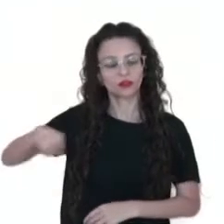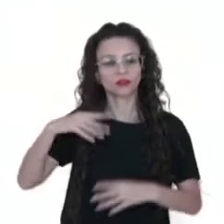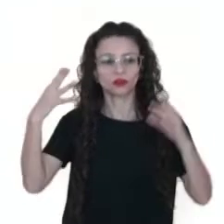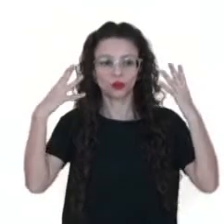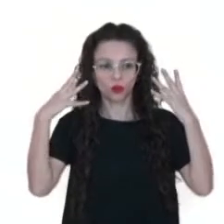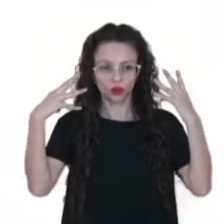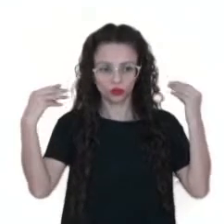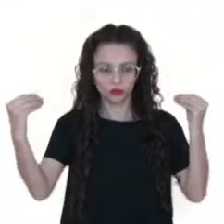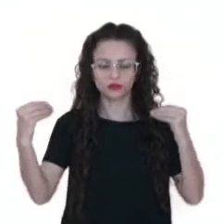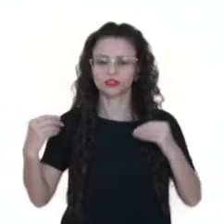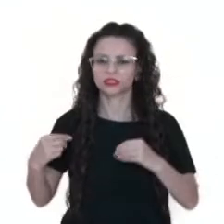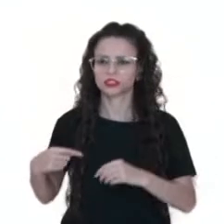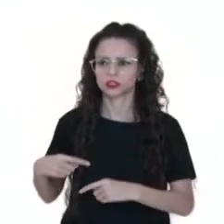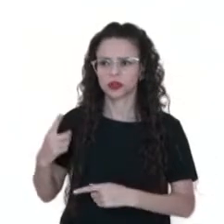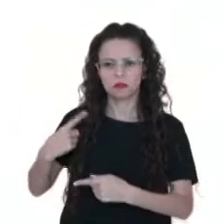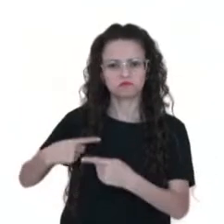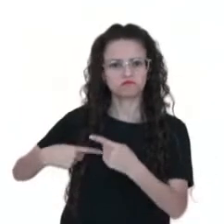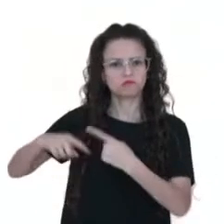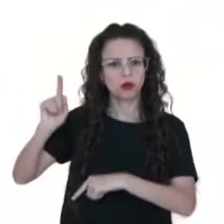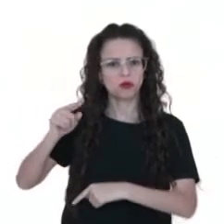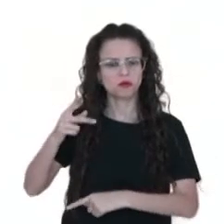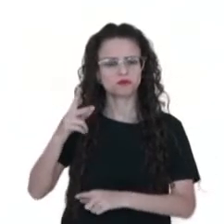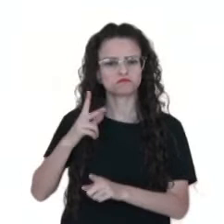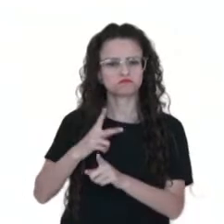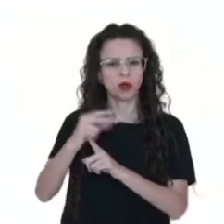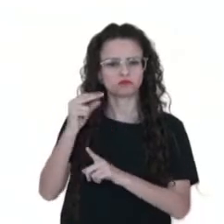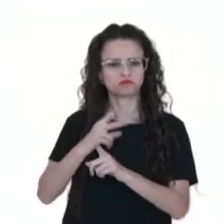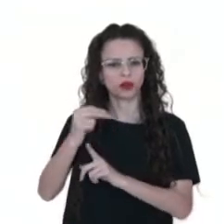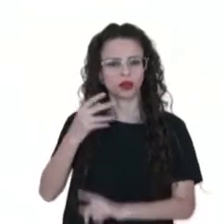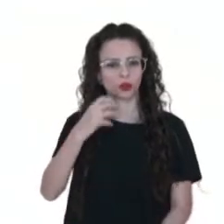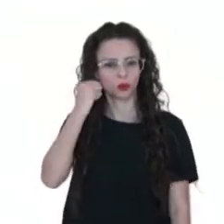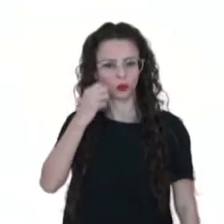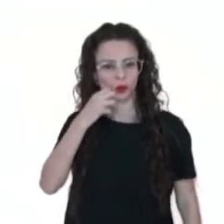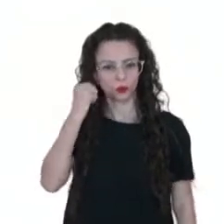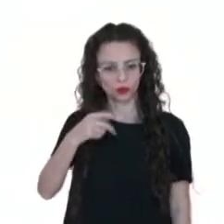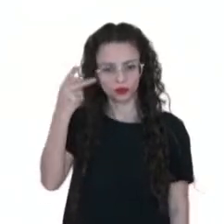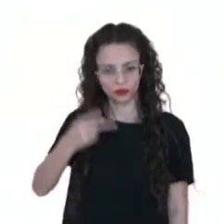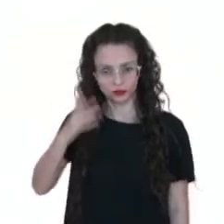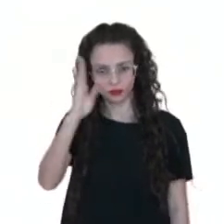holandeses multiplicavam seus lucros no Brasil, os portugueses